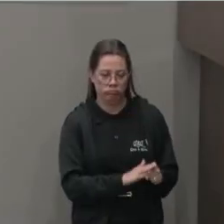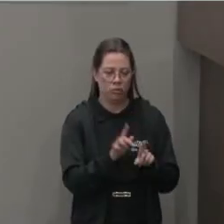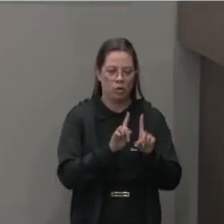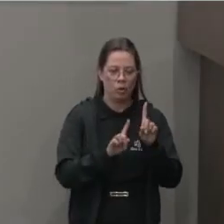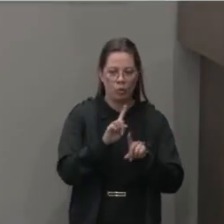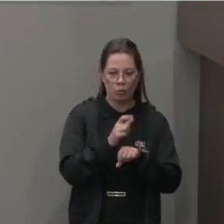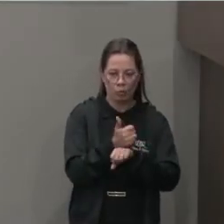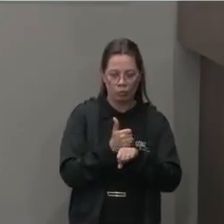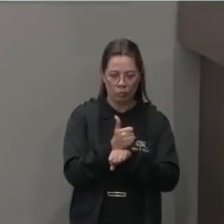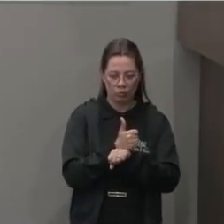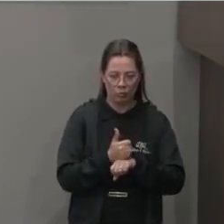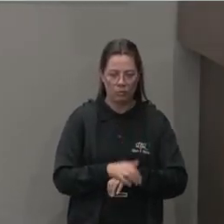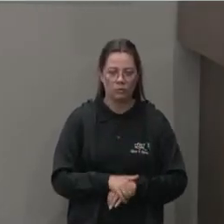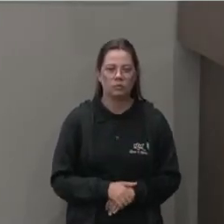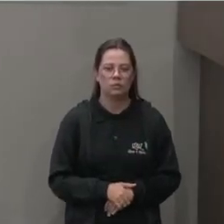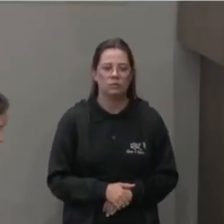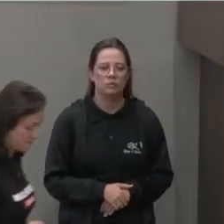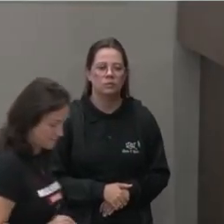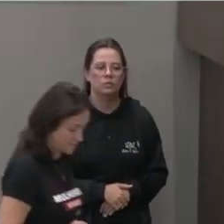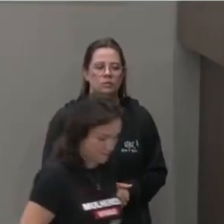profissionais, inclusive.